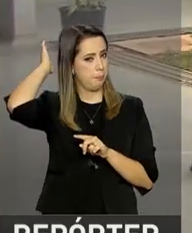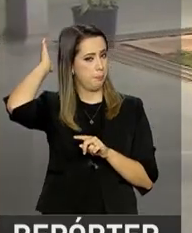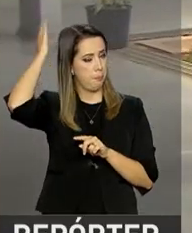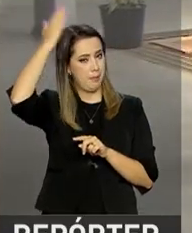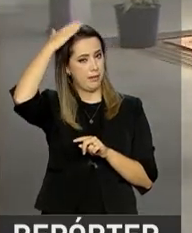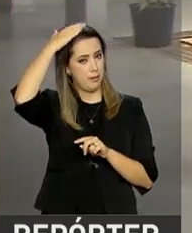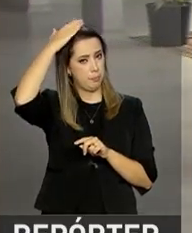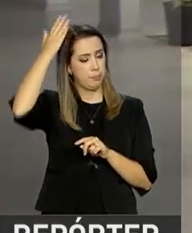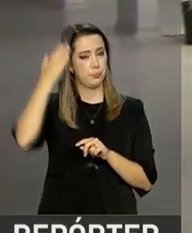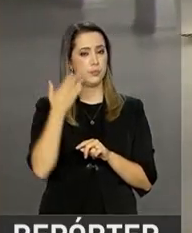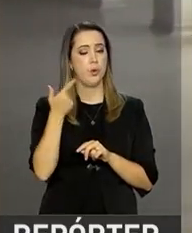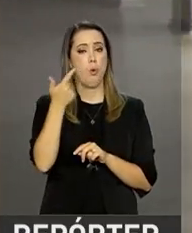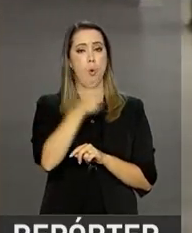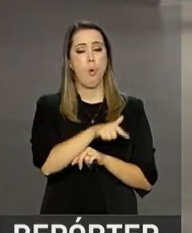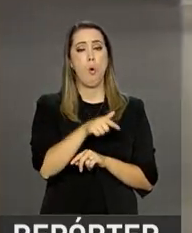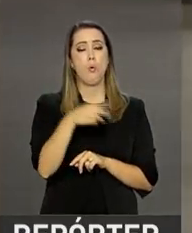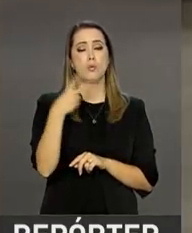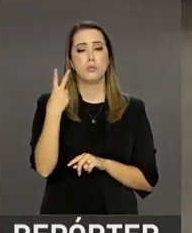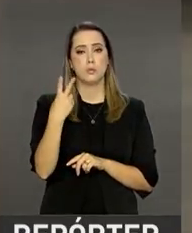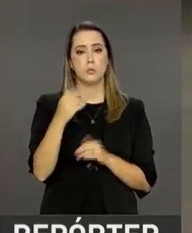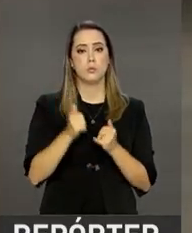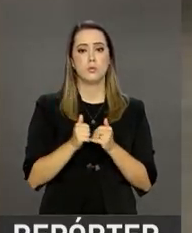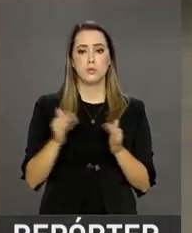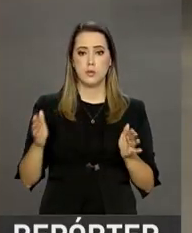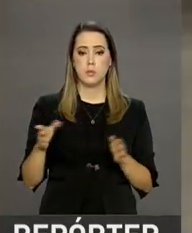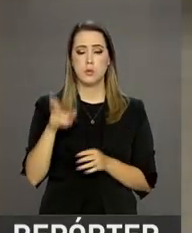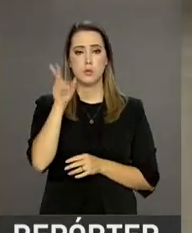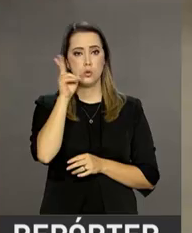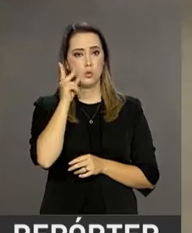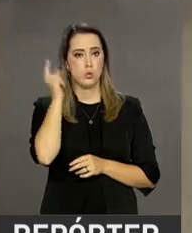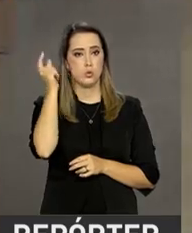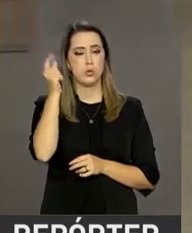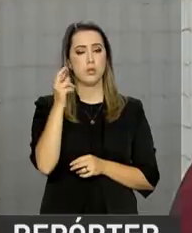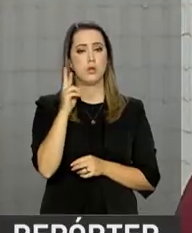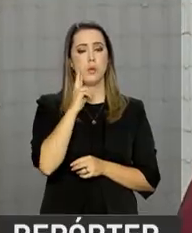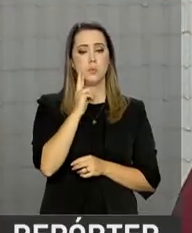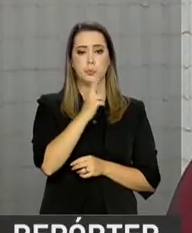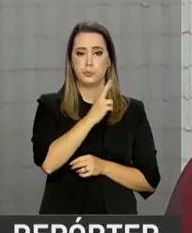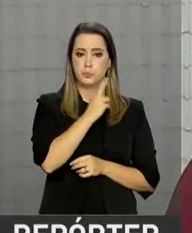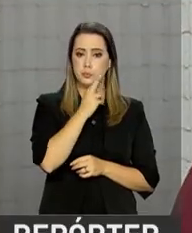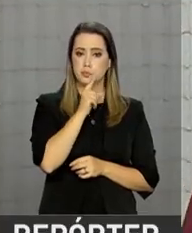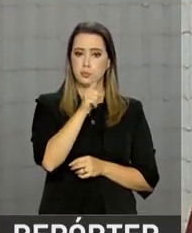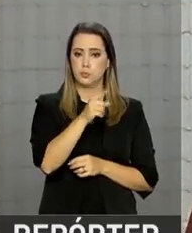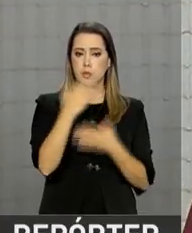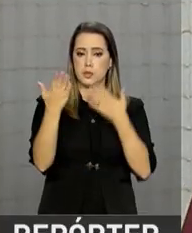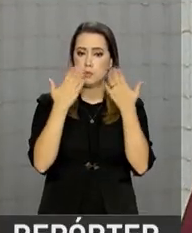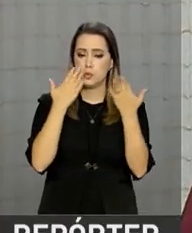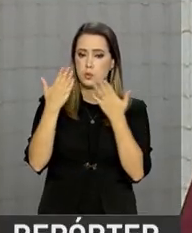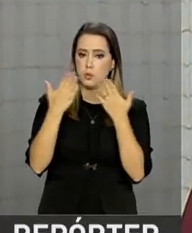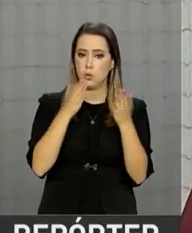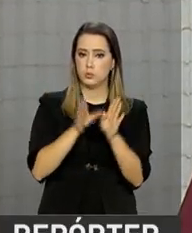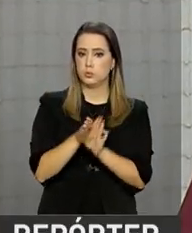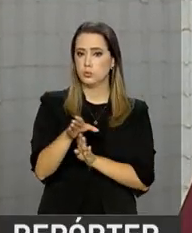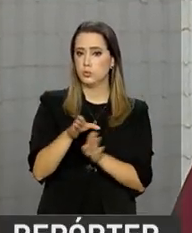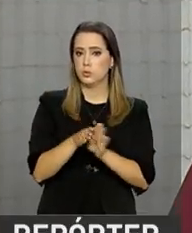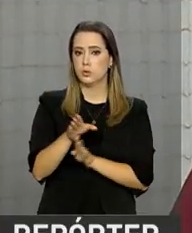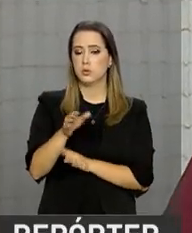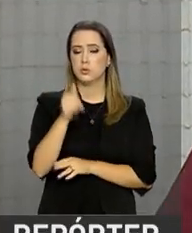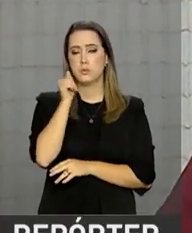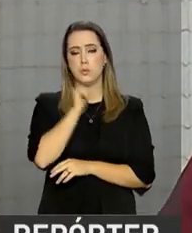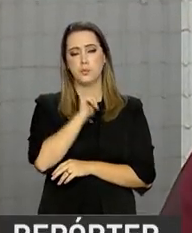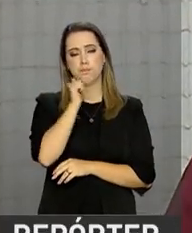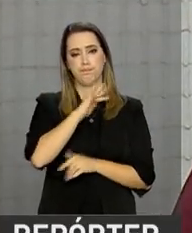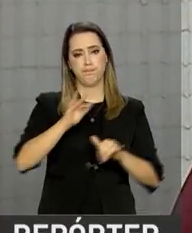Outras 2 devem ser abertas logo, uma no Ceará, outra em Roraima. Essa psicóloga dá um conselho para as mulheres que